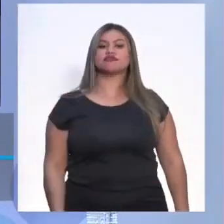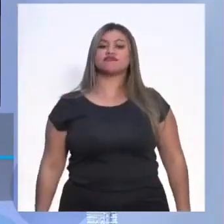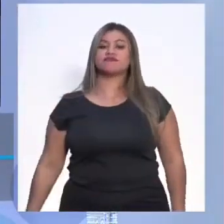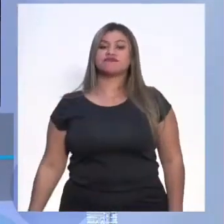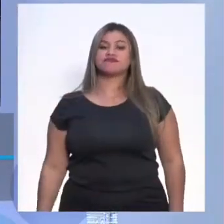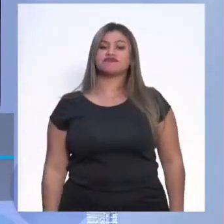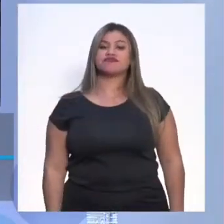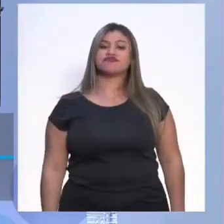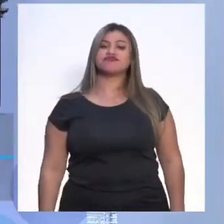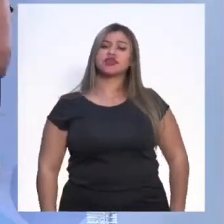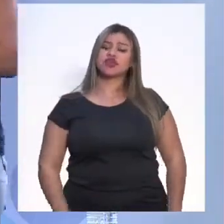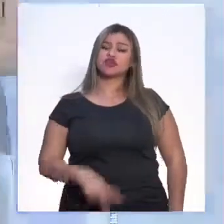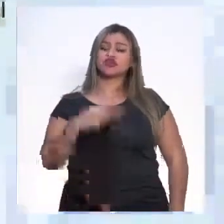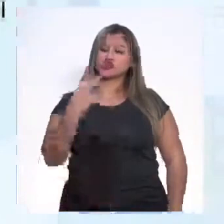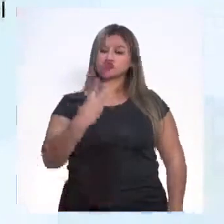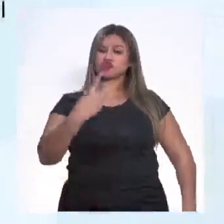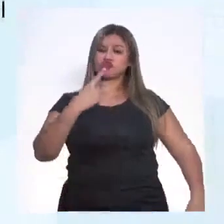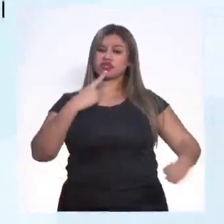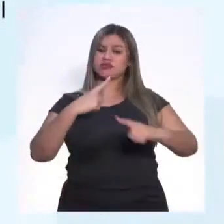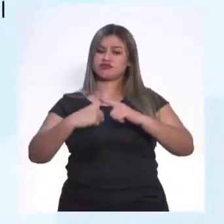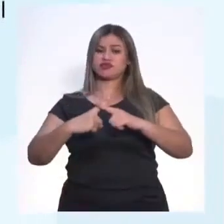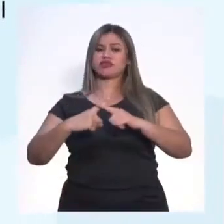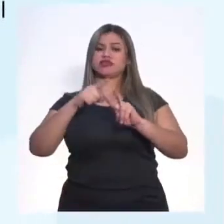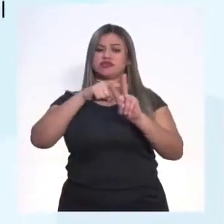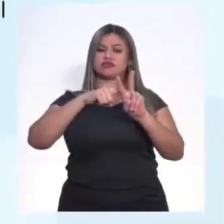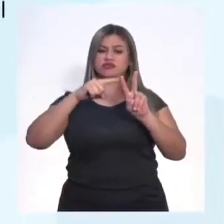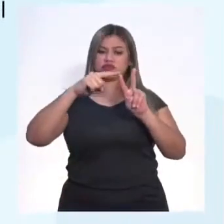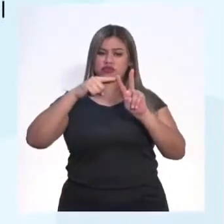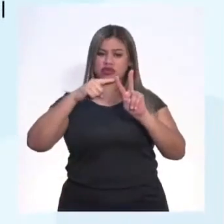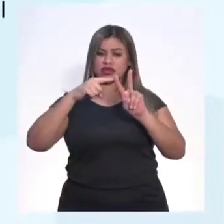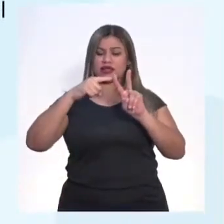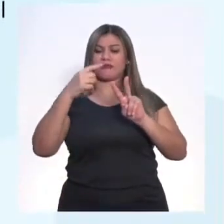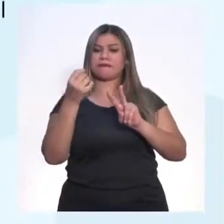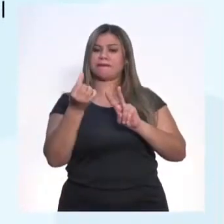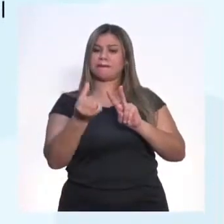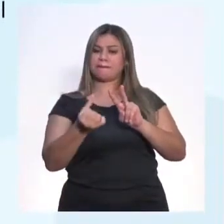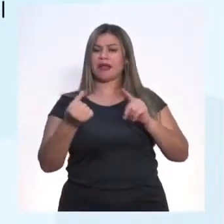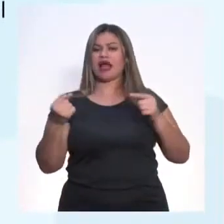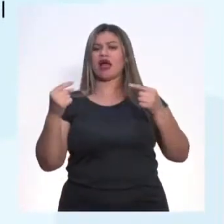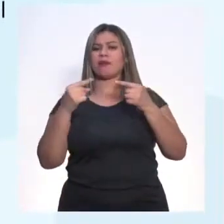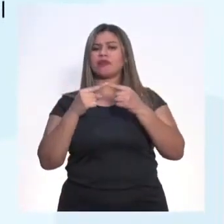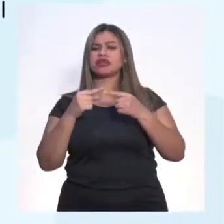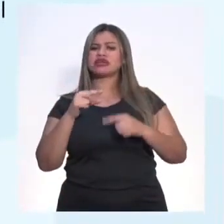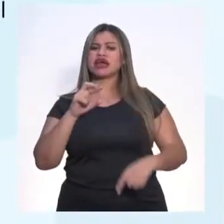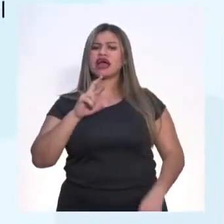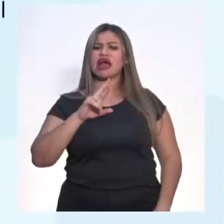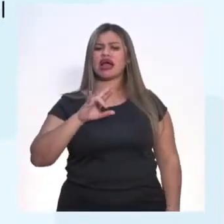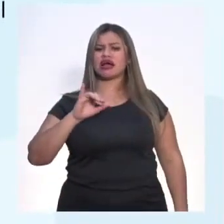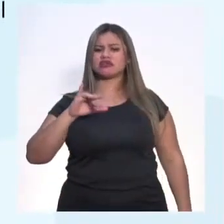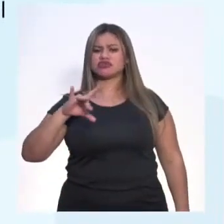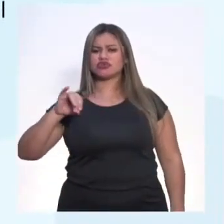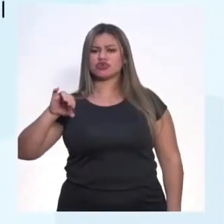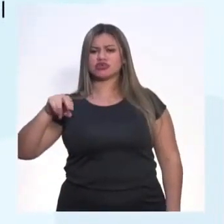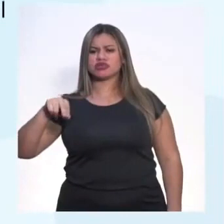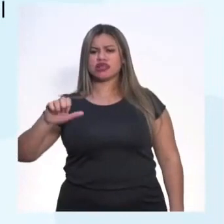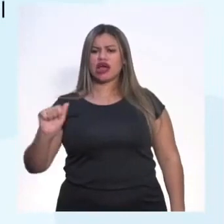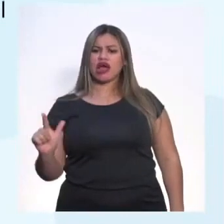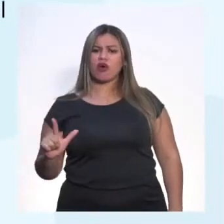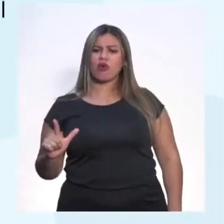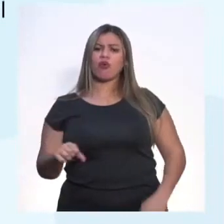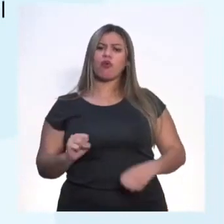2 vezes raiz quadrada de 6, é um número racional ou